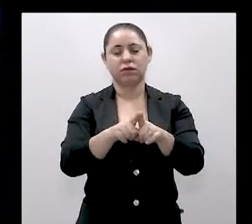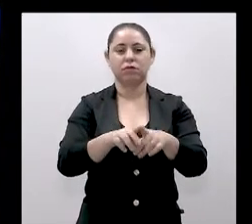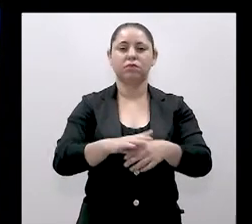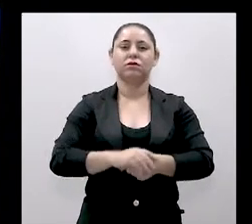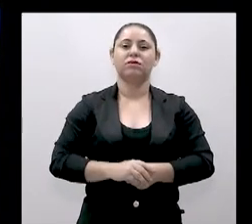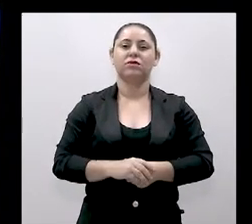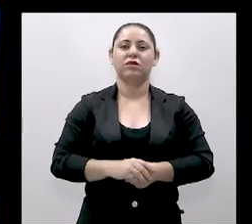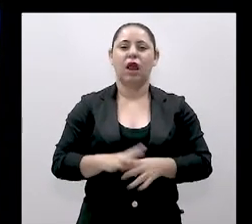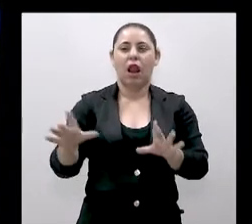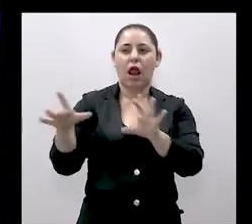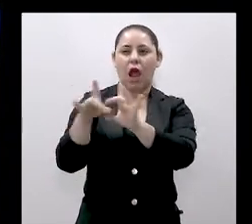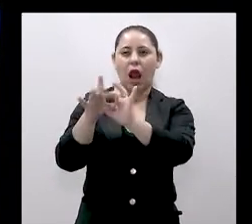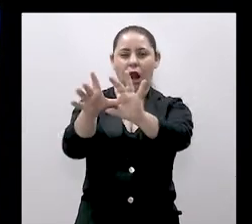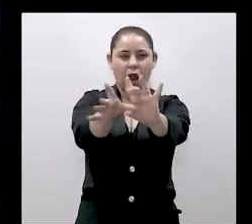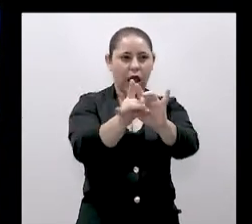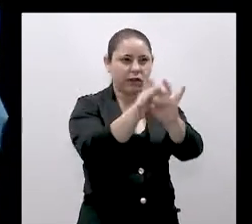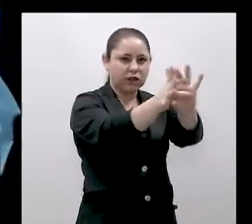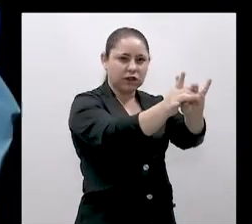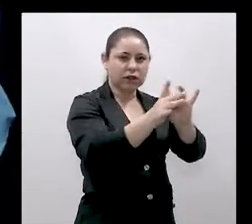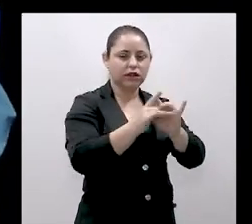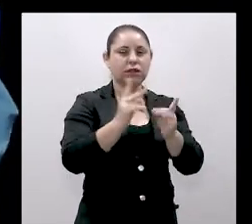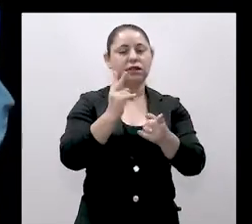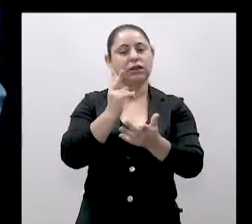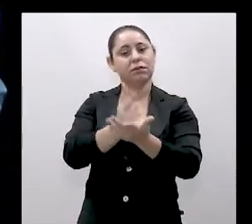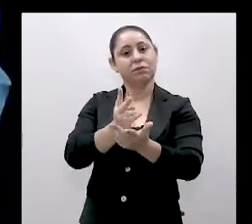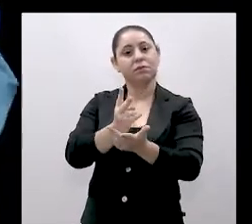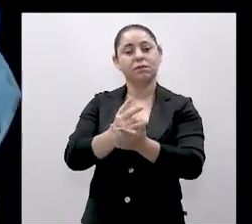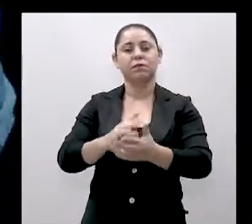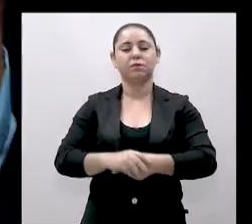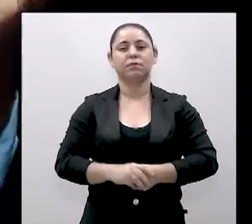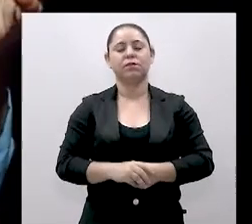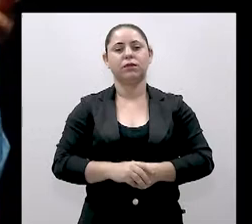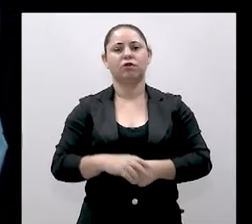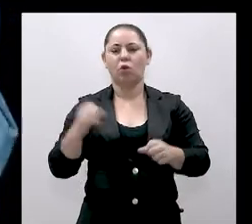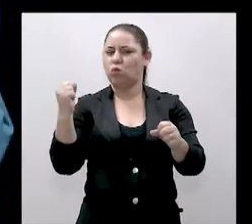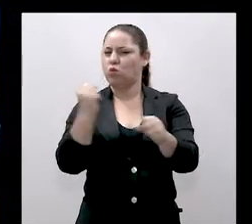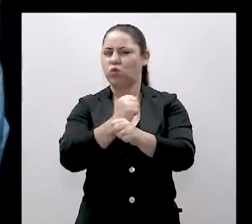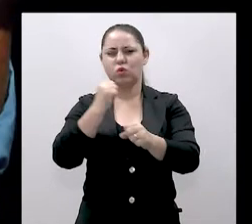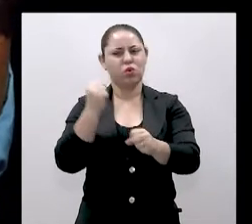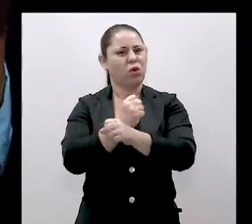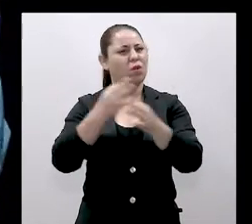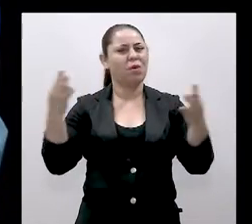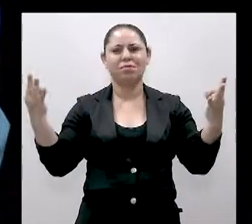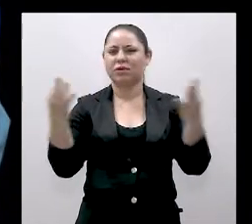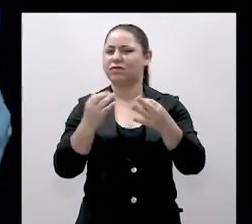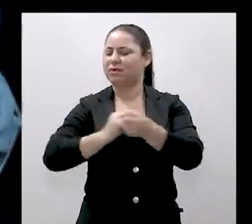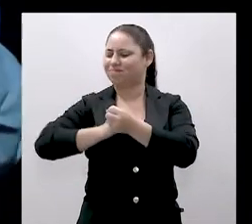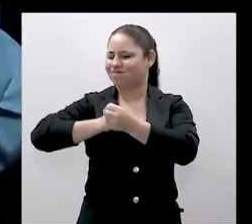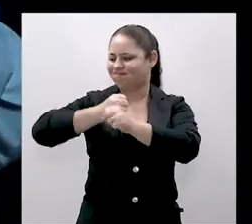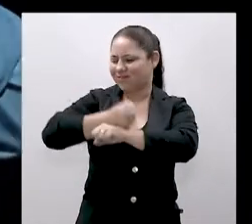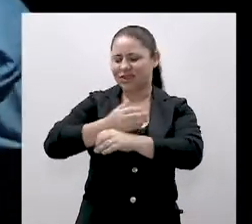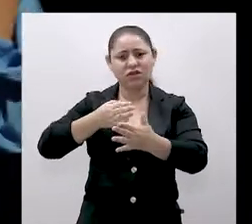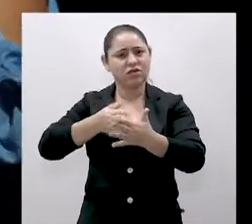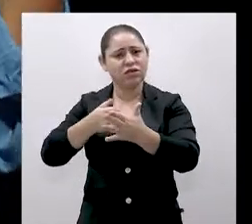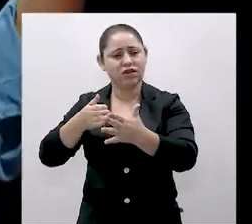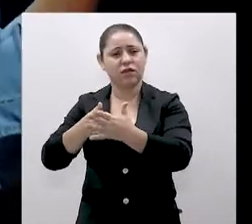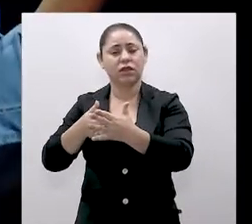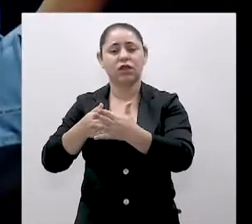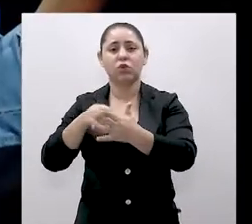continuo com muito vínculo com esse pessoal ele é Tucuruí nós fizemos ter uma obra extraordinária Um Desafio uma usina